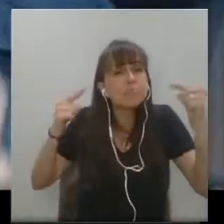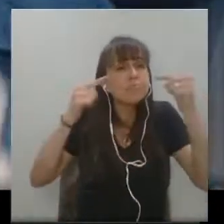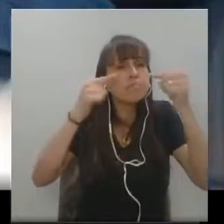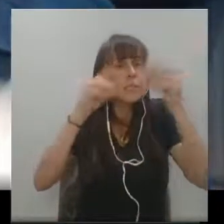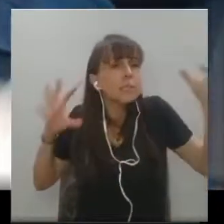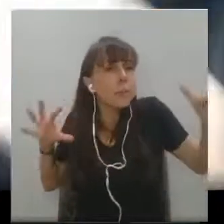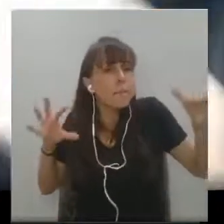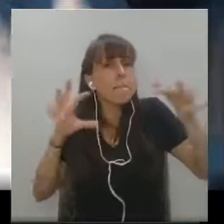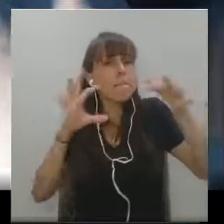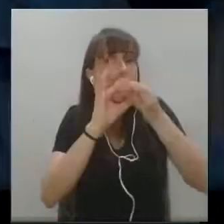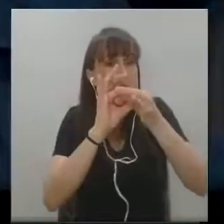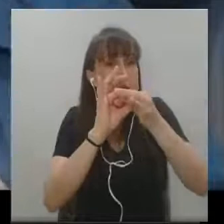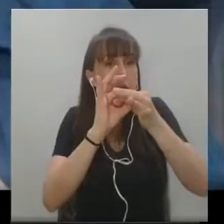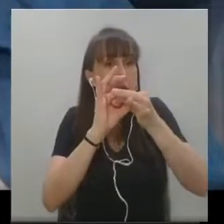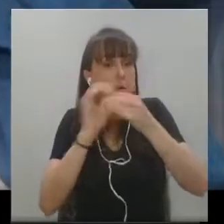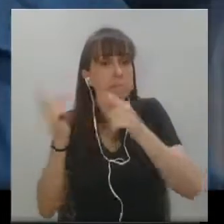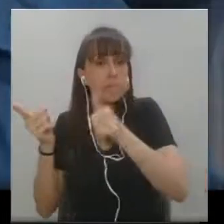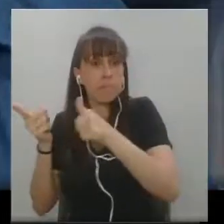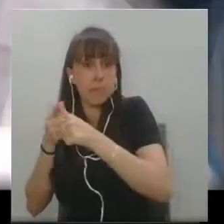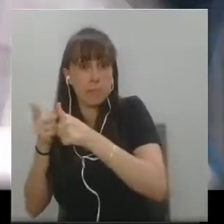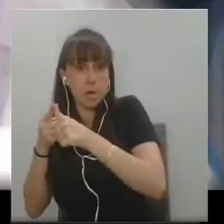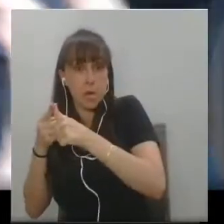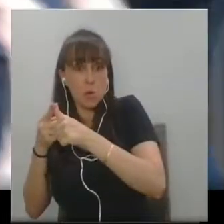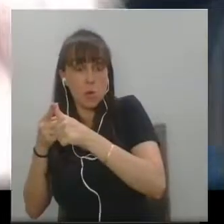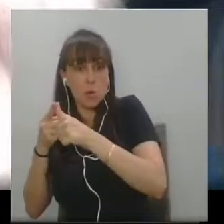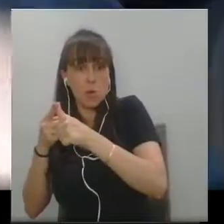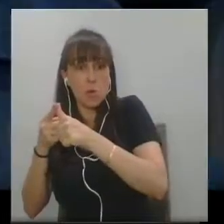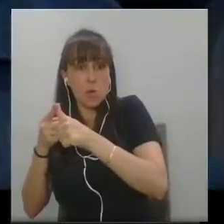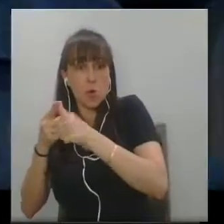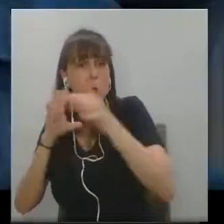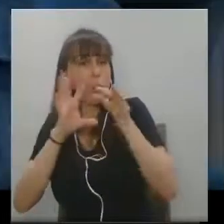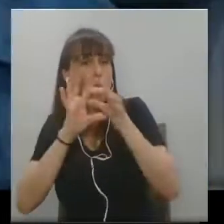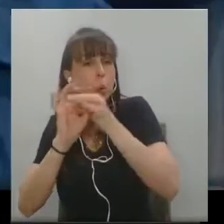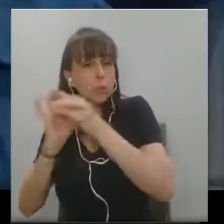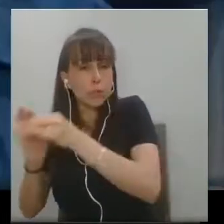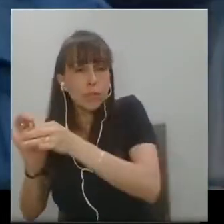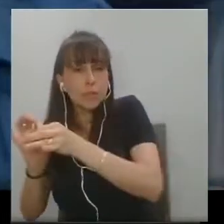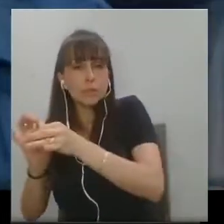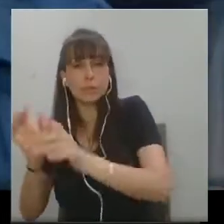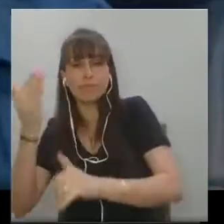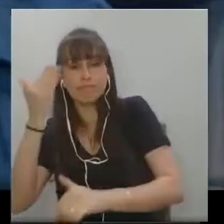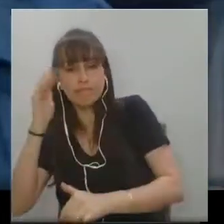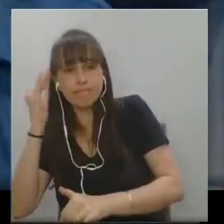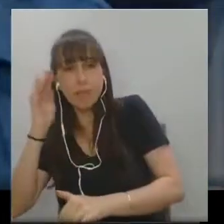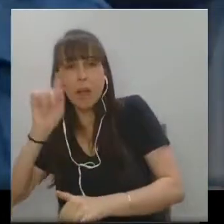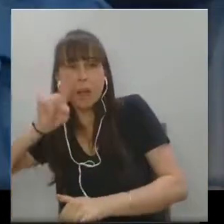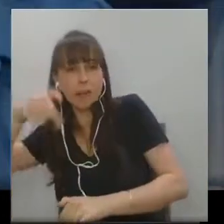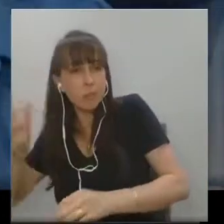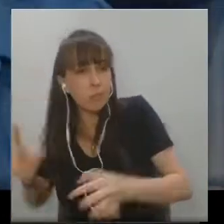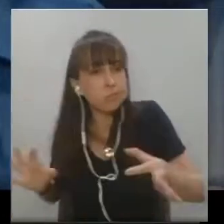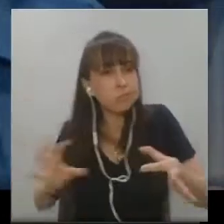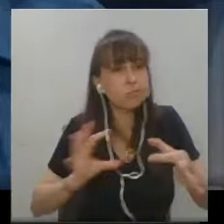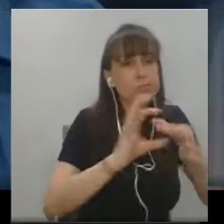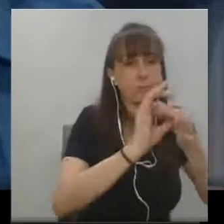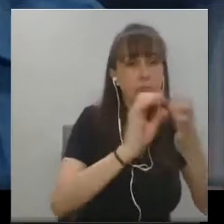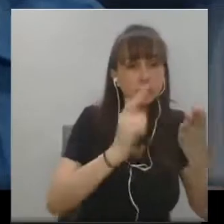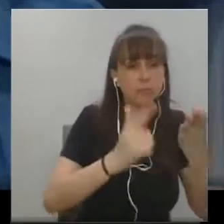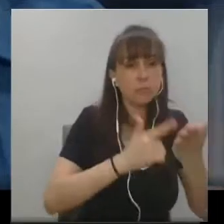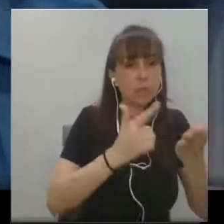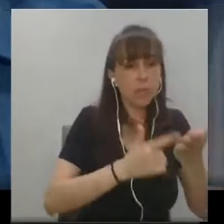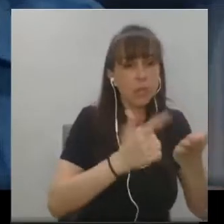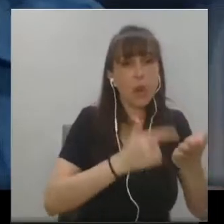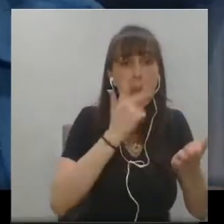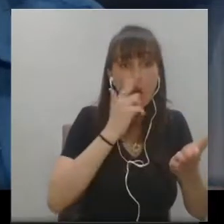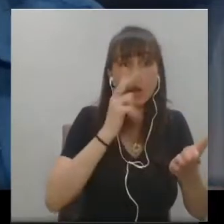temos o pathos, né, que é essa conquista propriamente. E aí, sim, o objetivo inicial. Então, acho que esse é o início, né? É